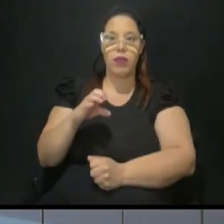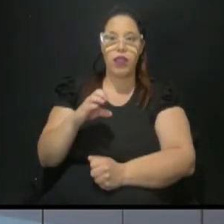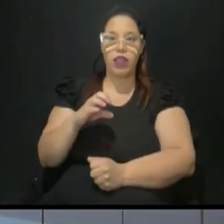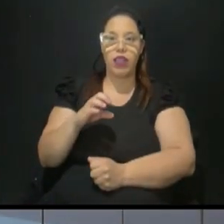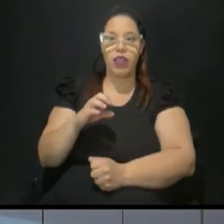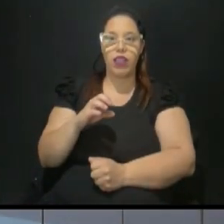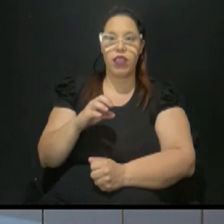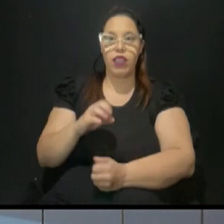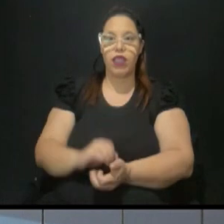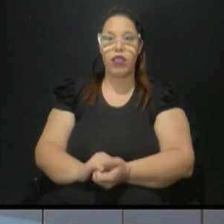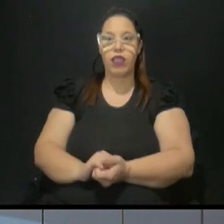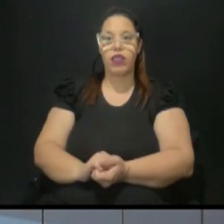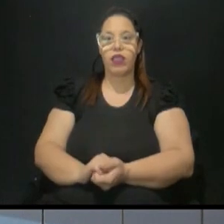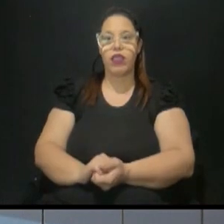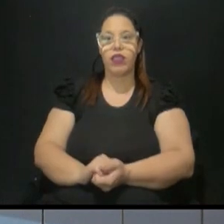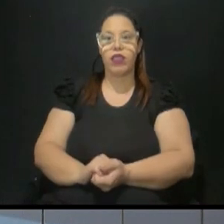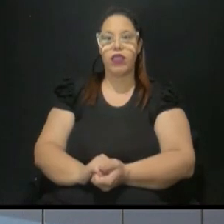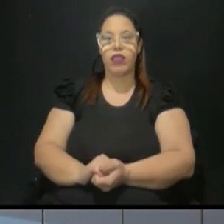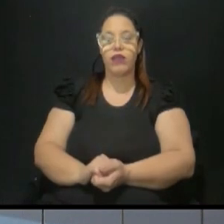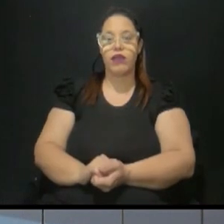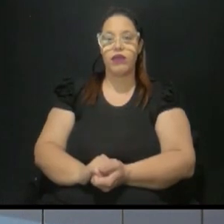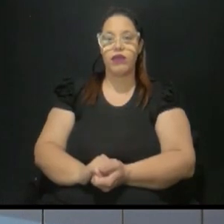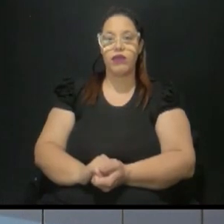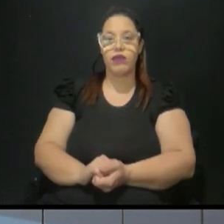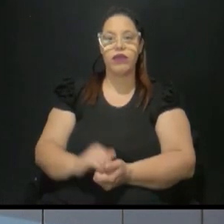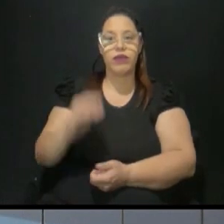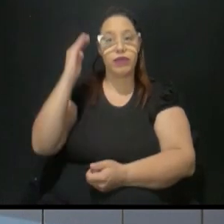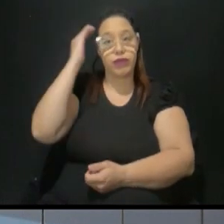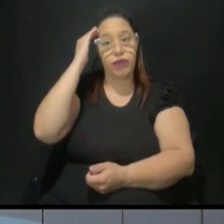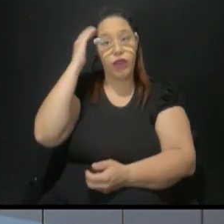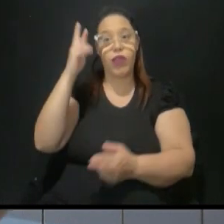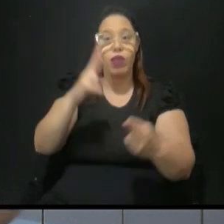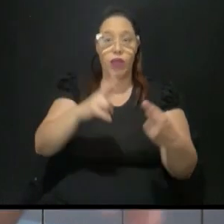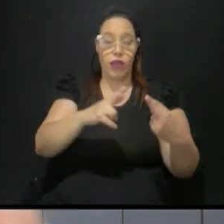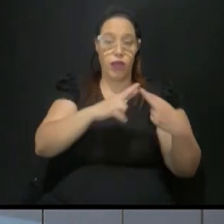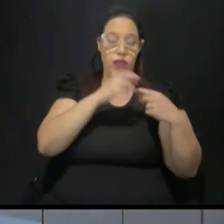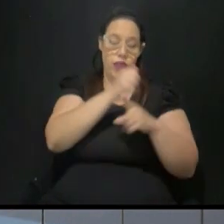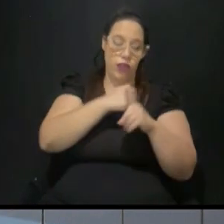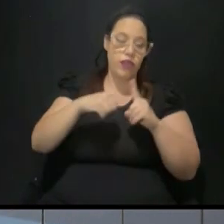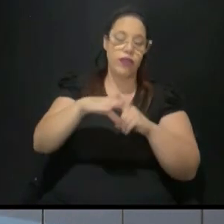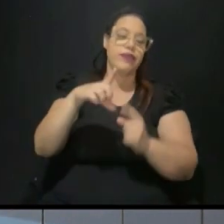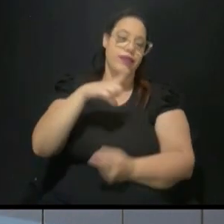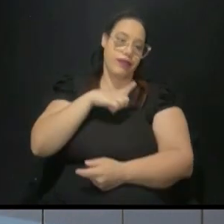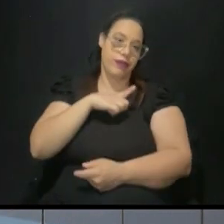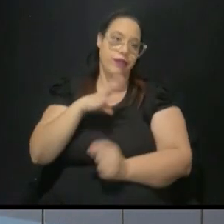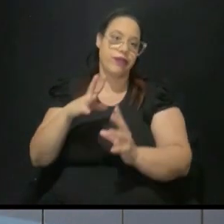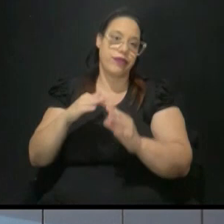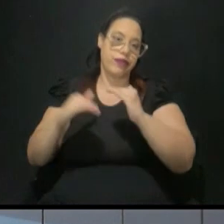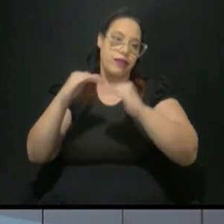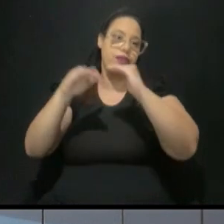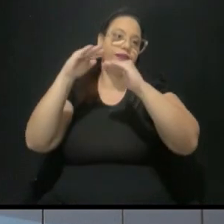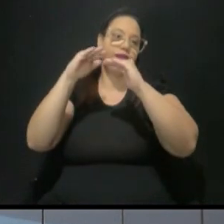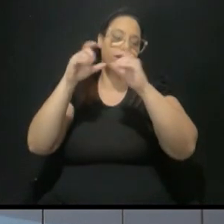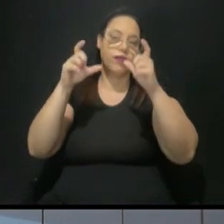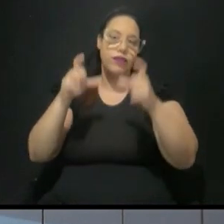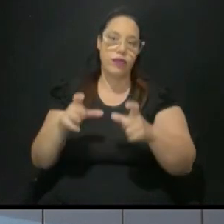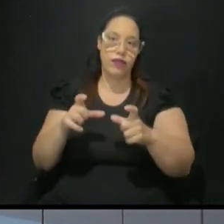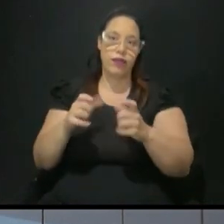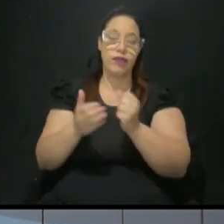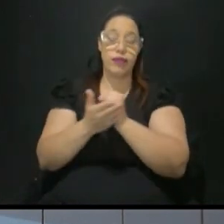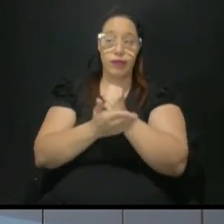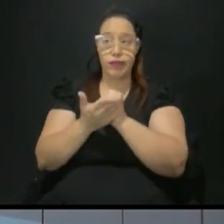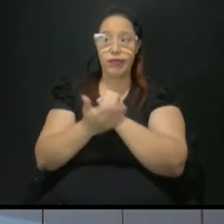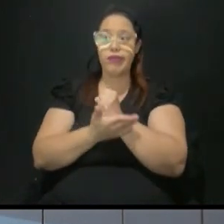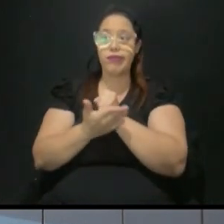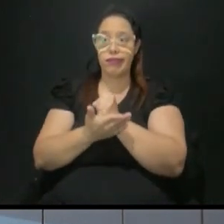tem esse entendimento da responsabilidade social que a gente tem para o desenvolvimento da base, né? E aí a gente conta,